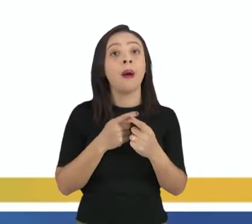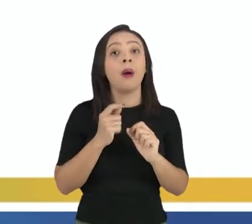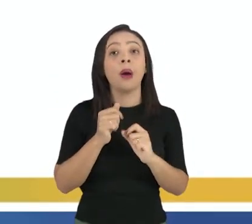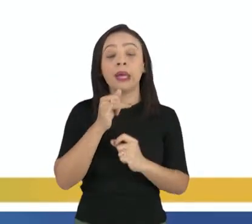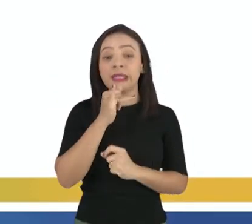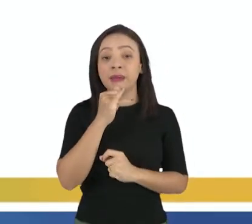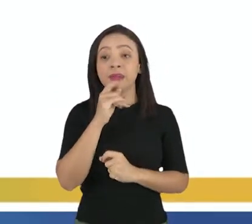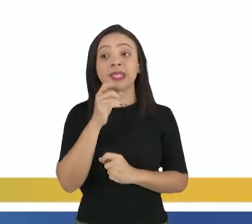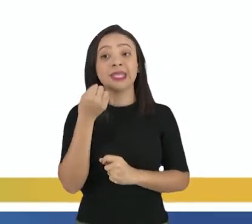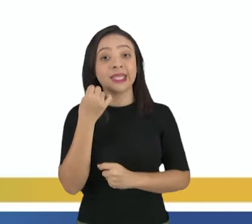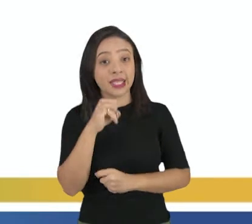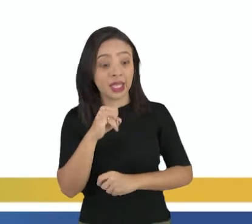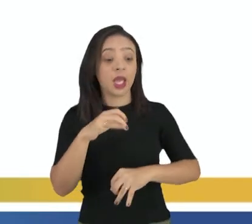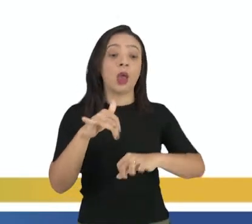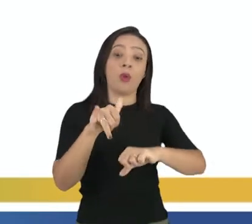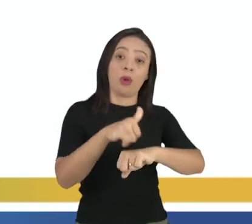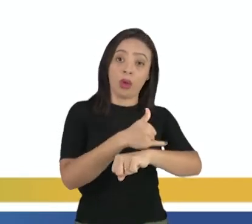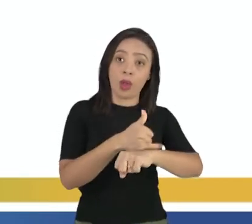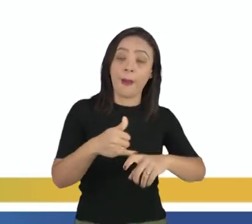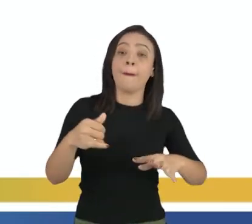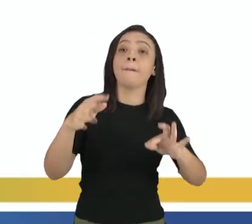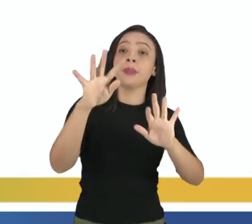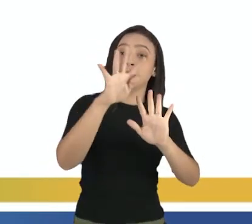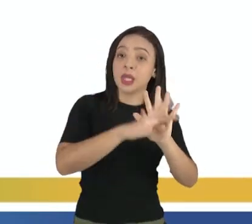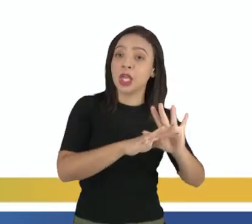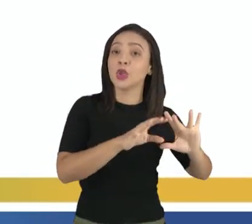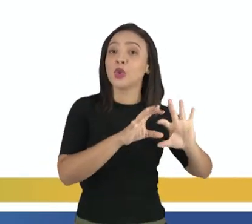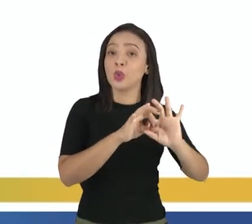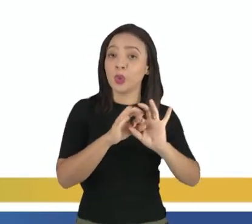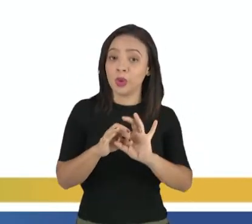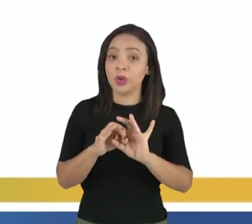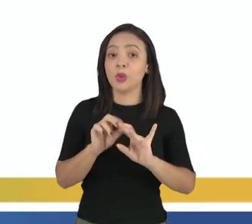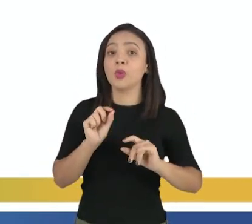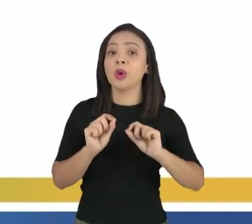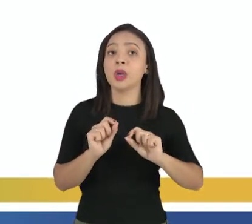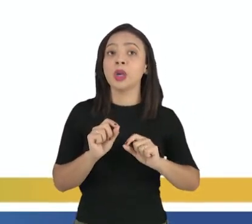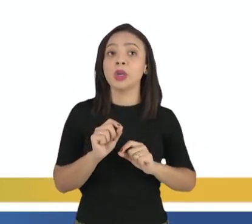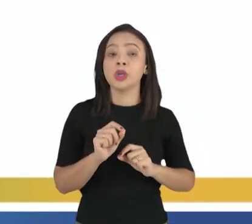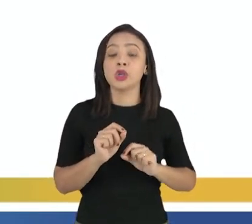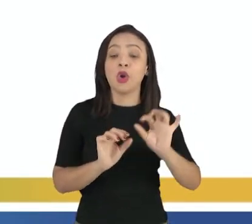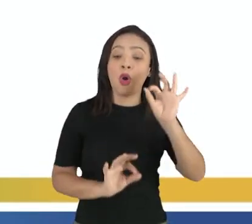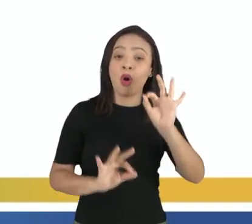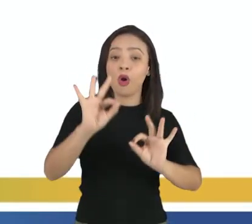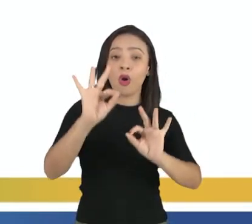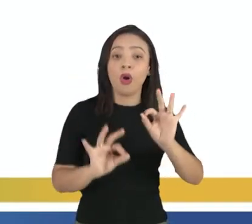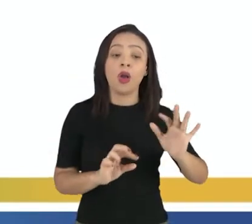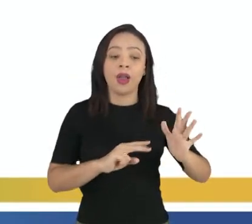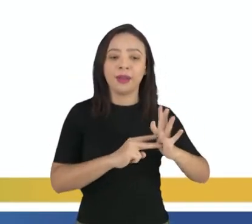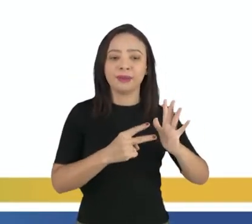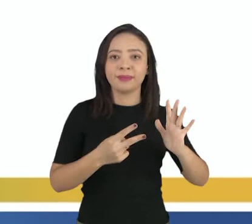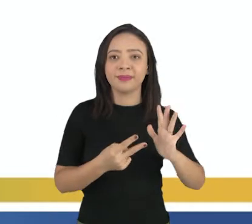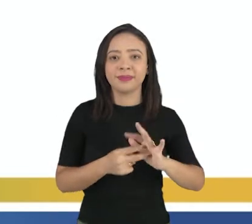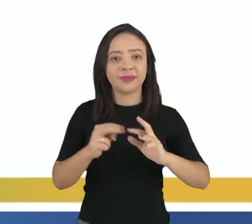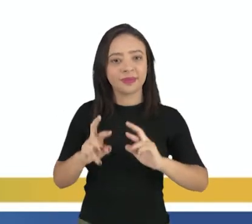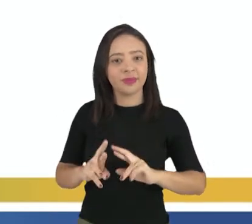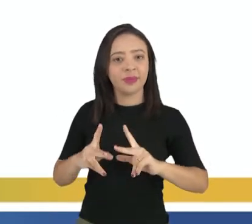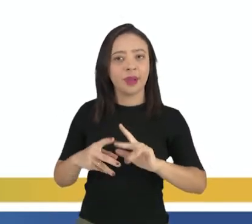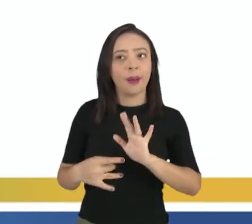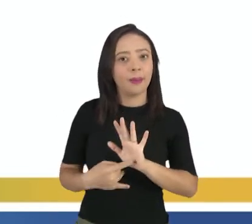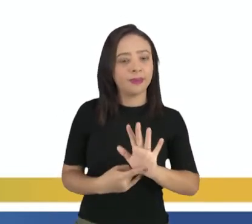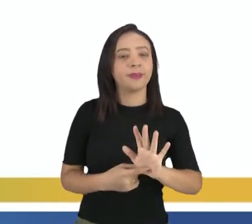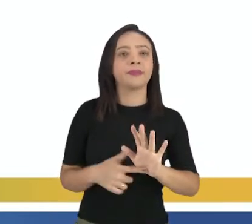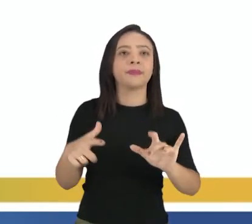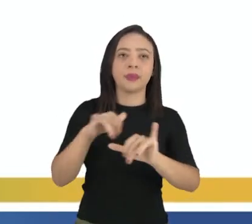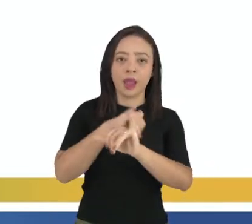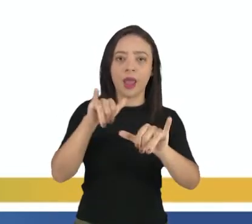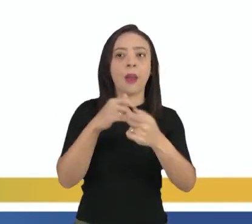uma maneira ali, dentro do texto, de ele fazer essa construção de significados para a propaganda.